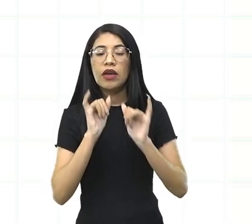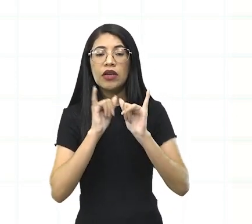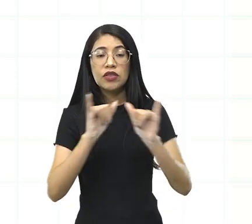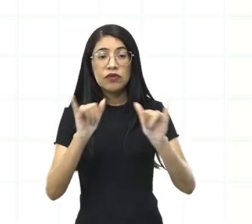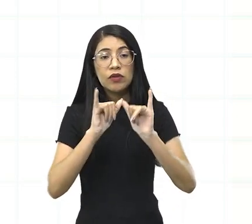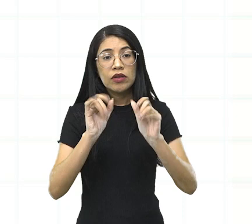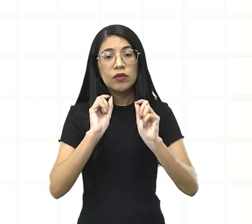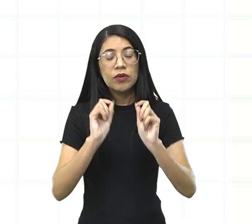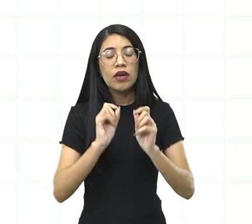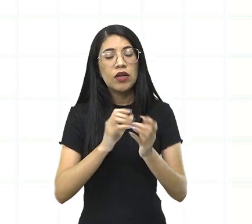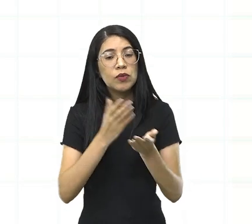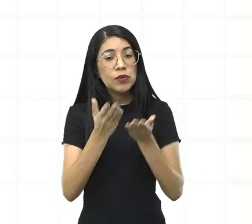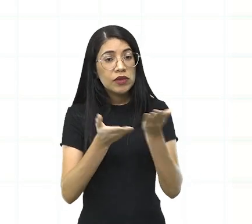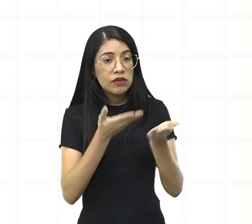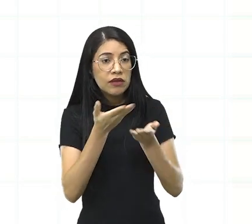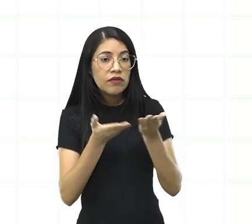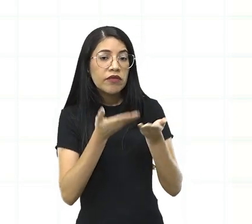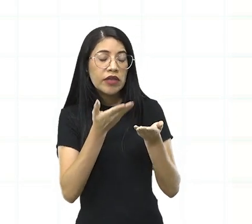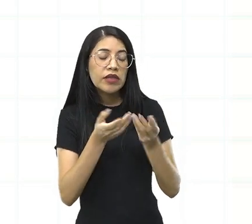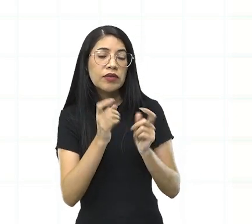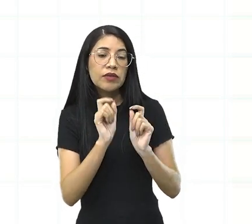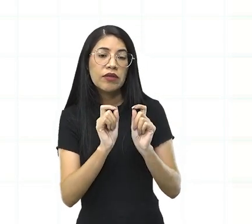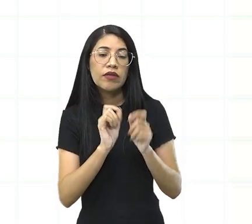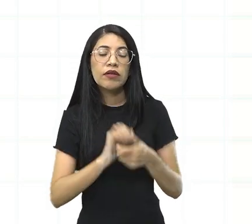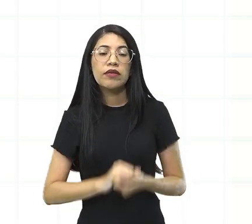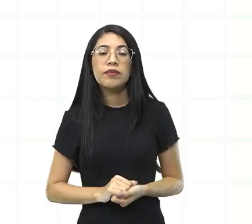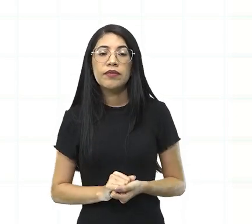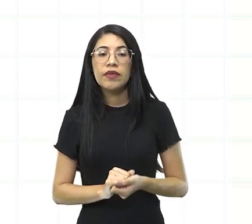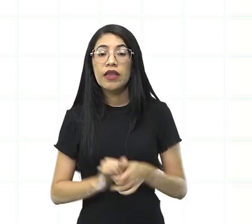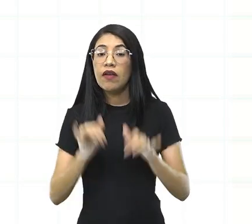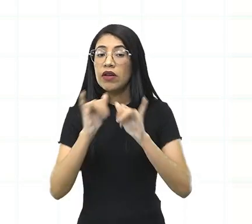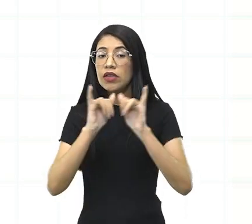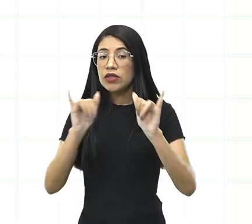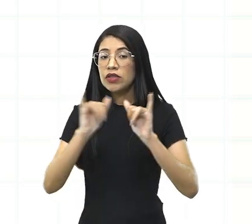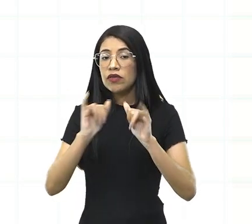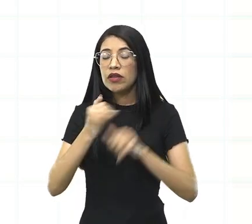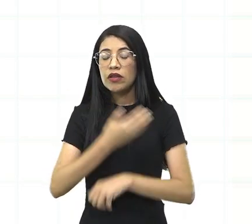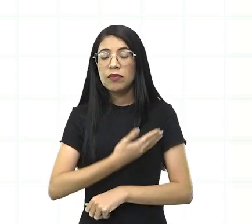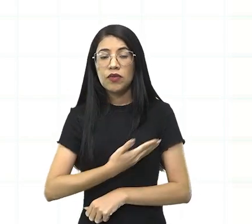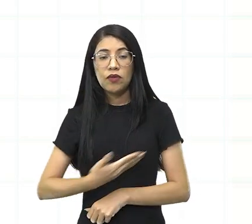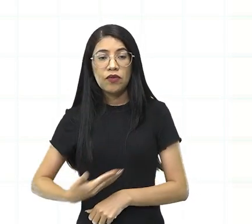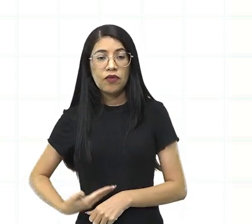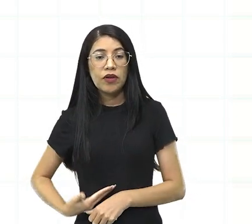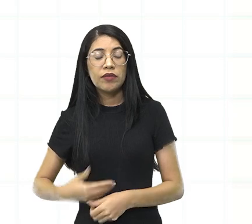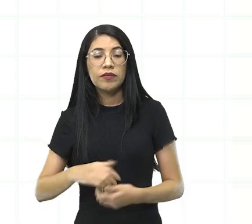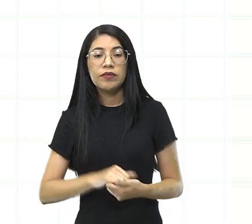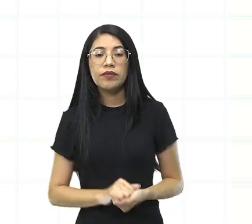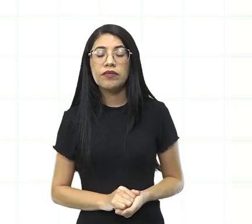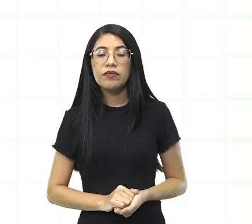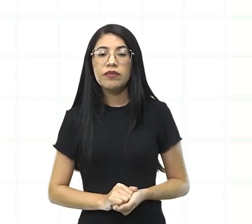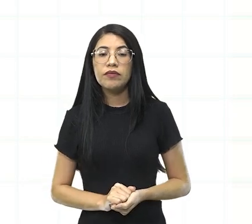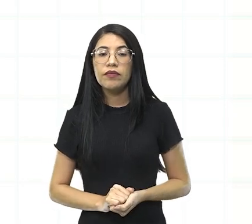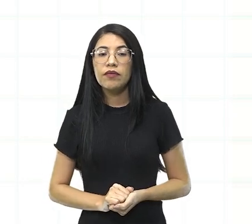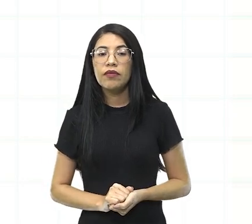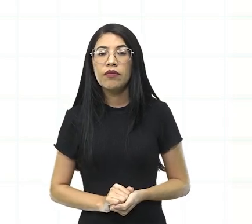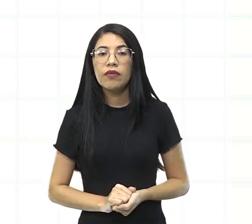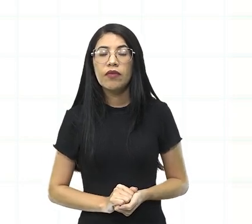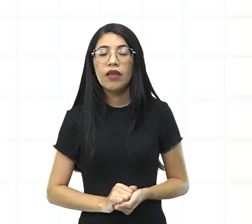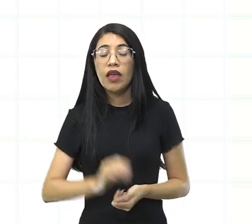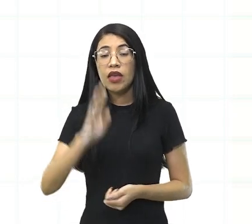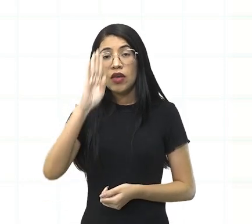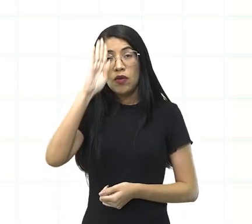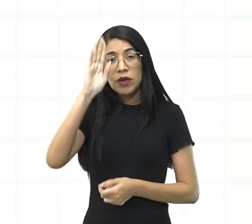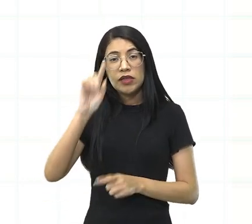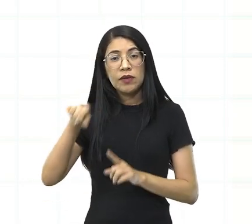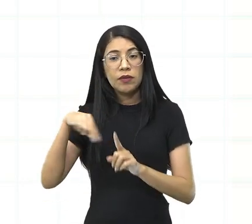divulgação de um serviço, né, que estava ali sendo divulgado pelo governo do estado, tá? E a principal função